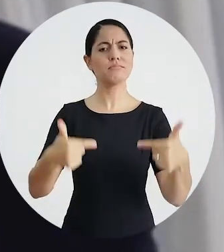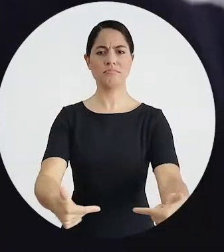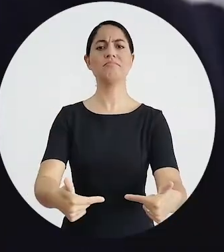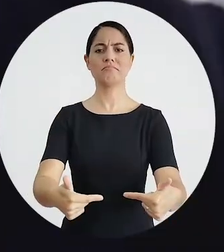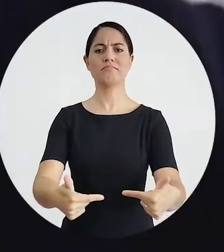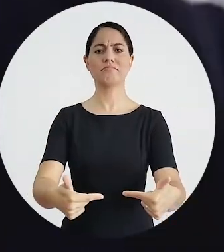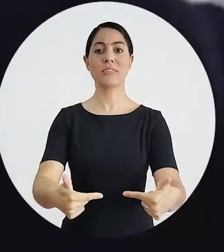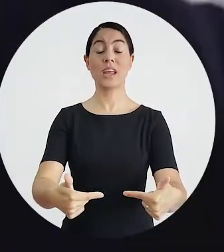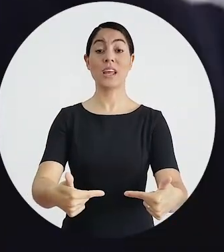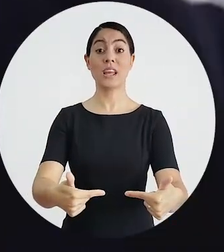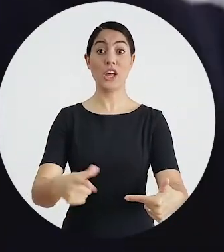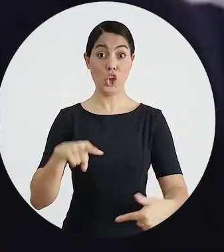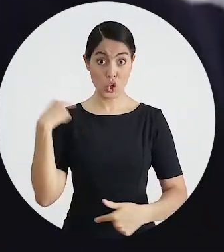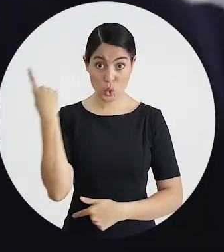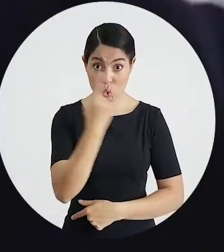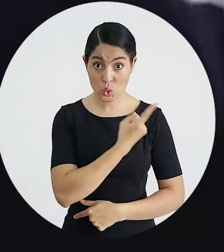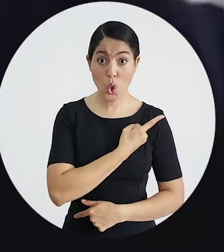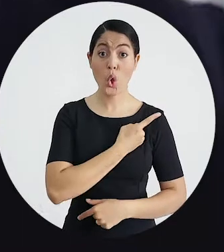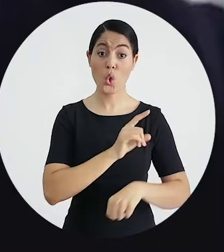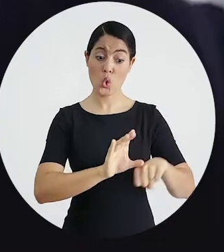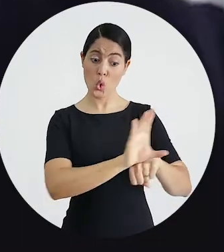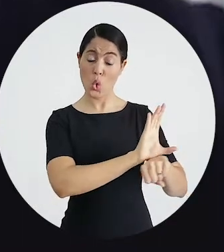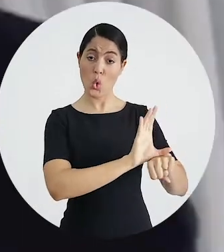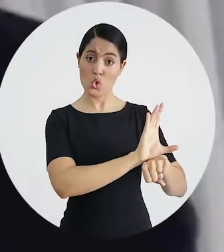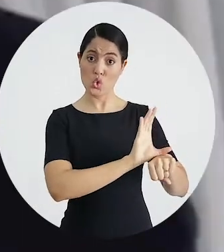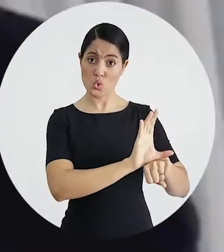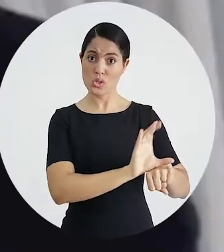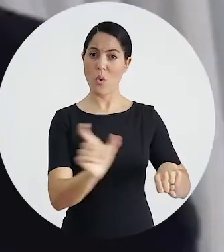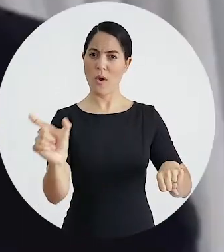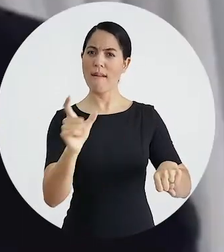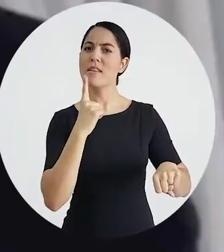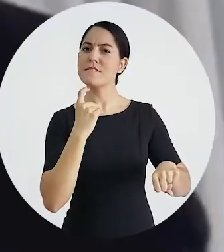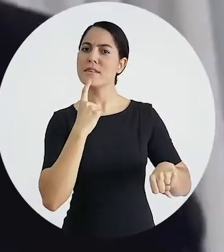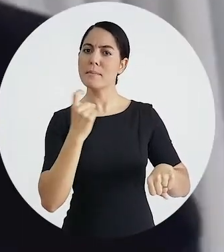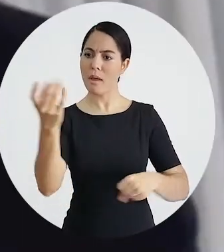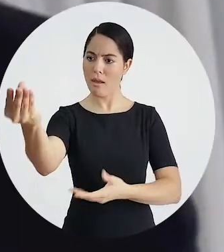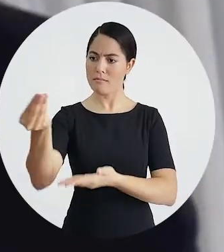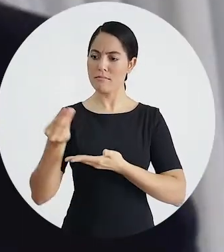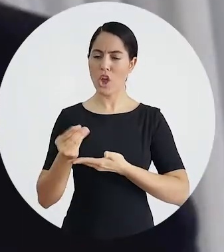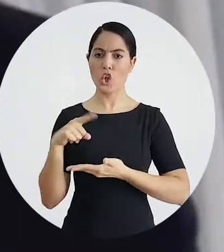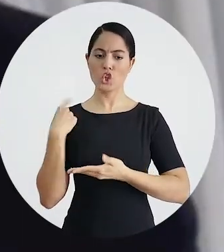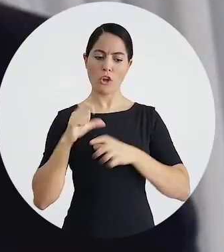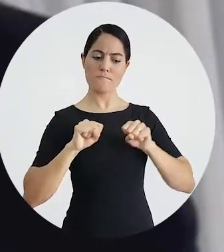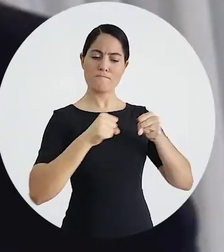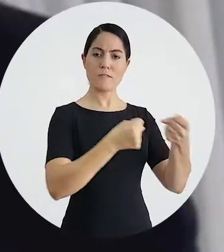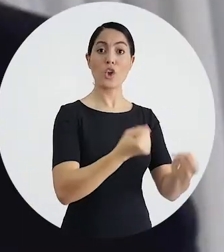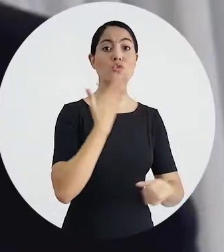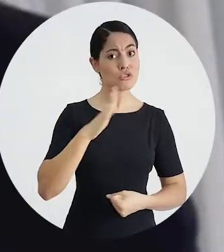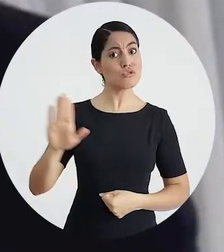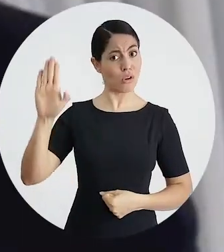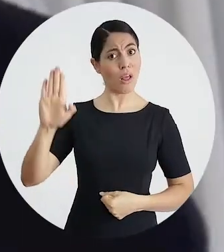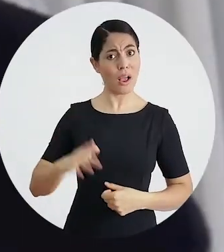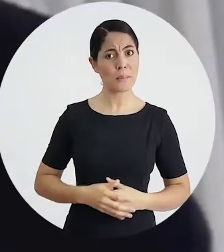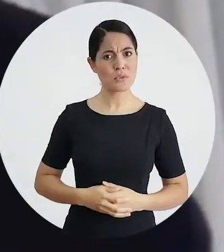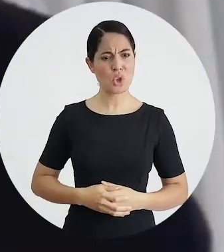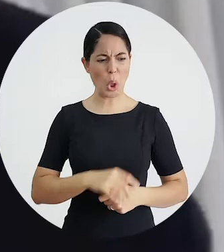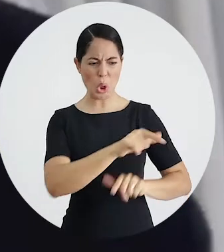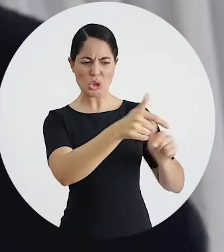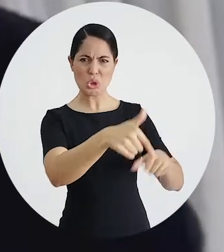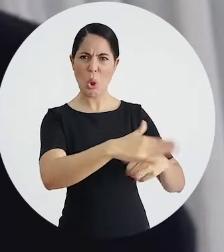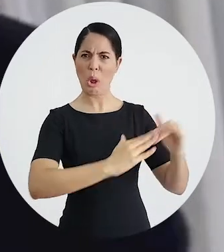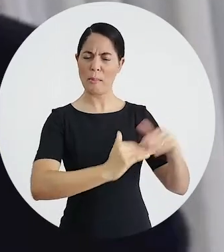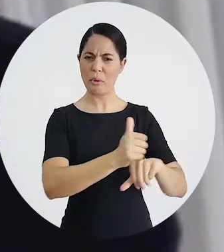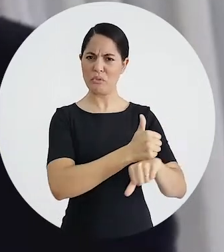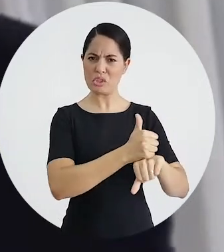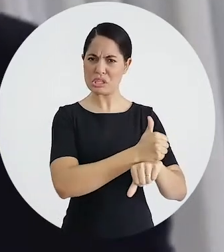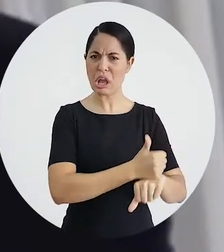compromisso. Nós juramos defender a Constituição quando recebemos a carteira vermelha da ordem. Se outros juram e não cumprem